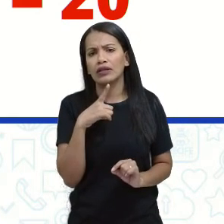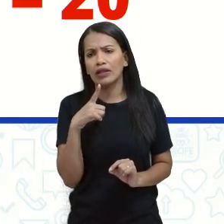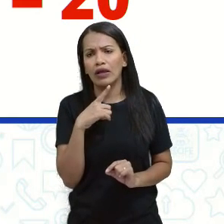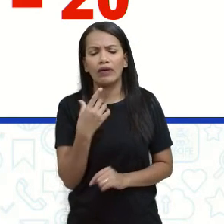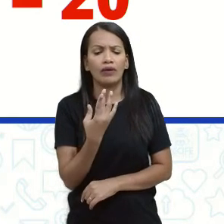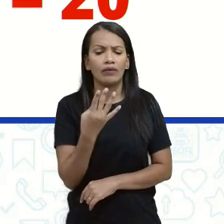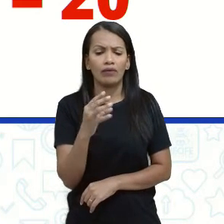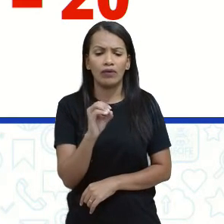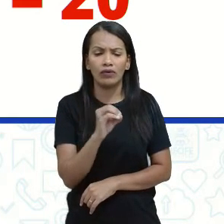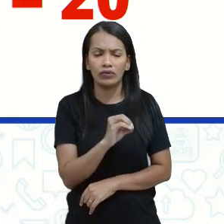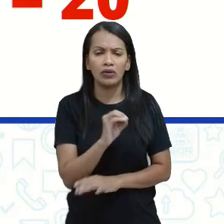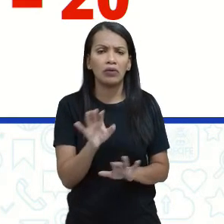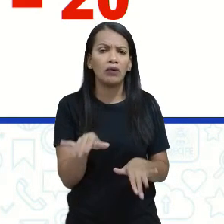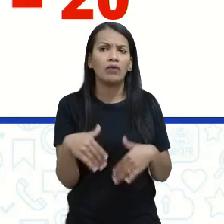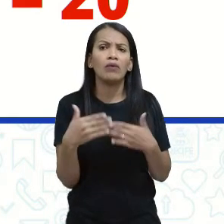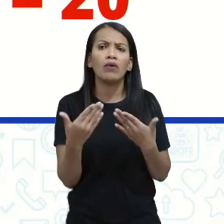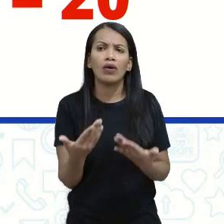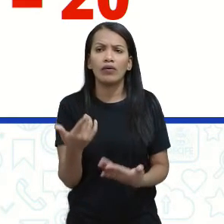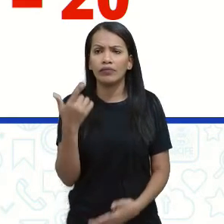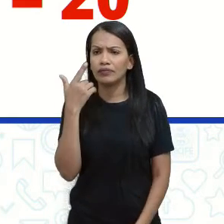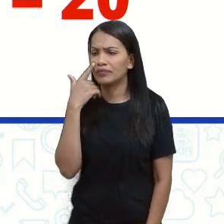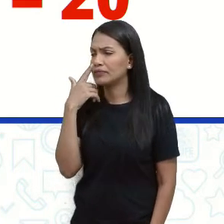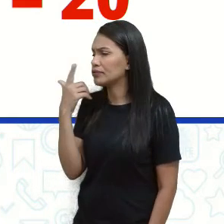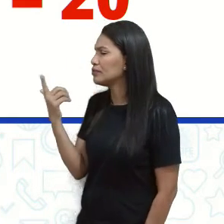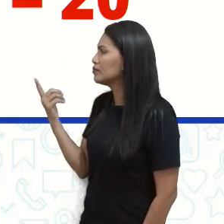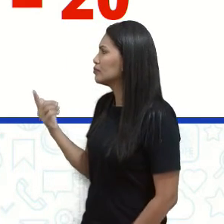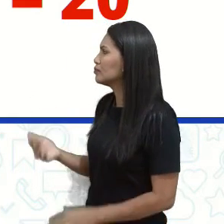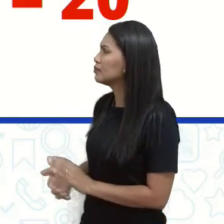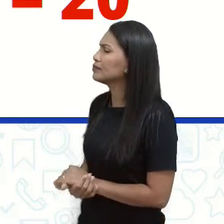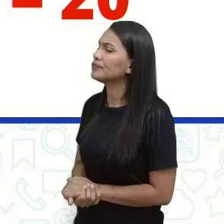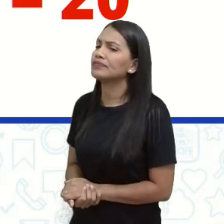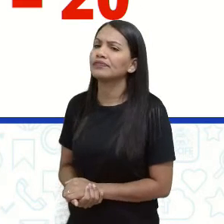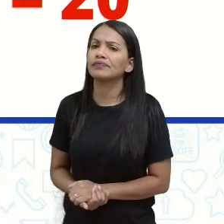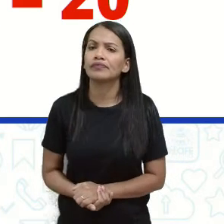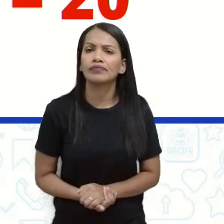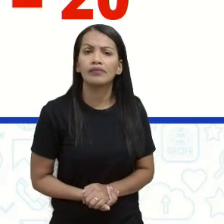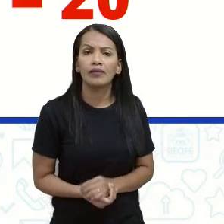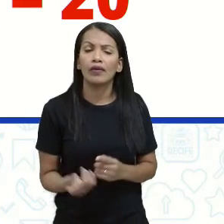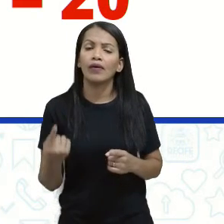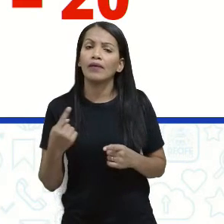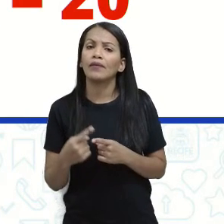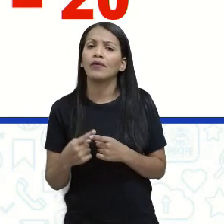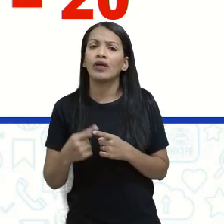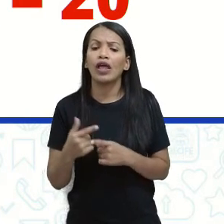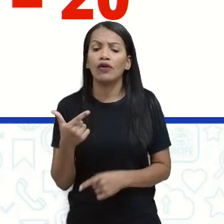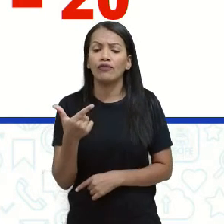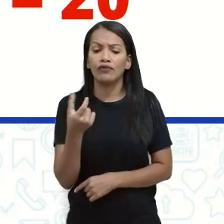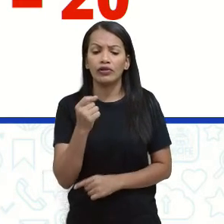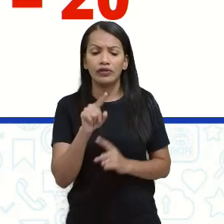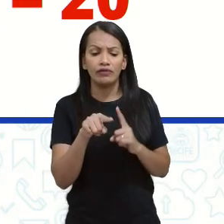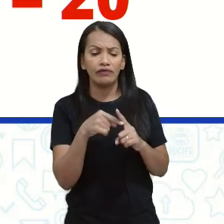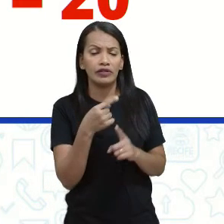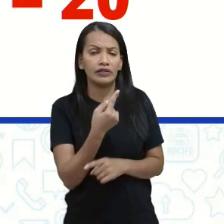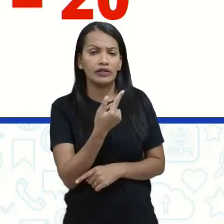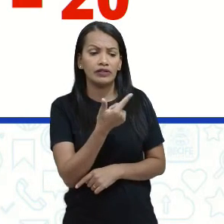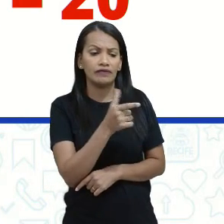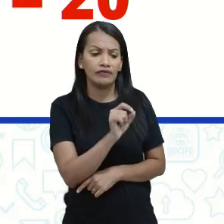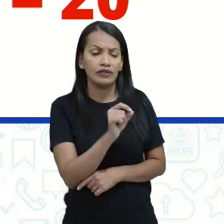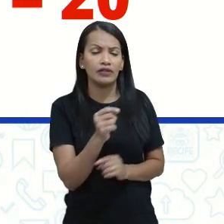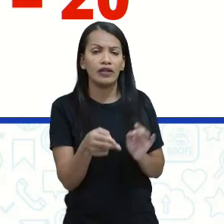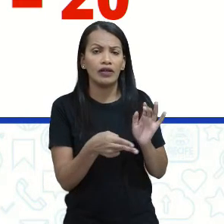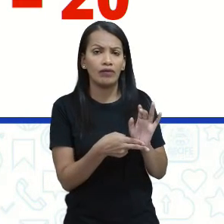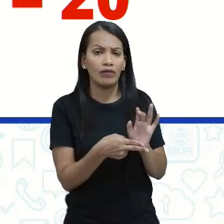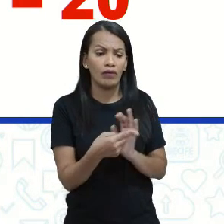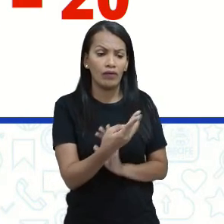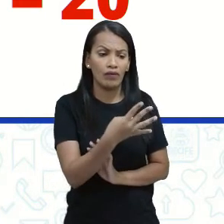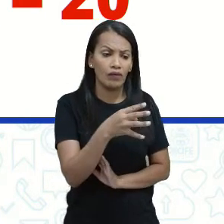400. E qual é o valor que ao quadrado vai dar 400? É 20. Porque 20 vezes 20 vai dar igual a 400. Então, a